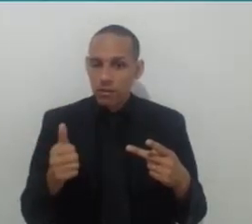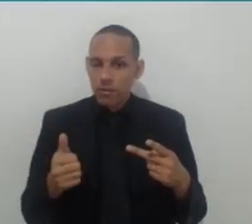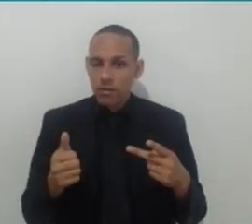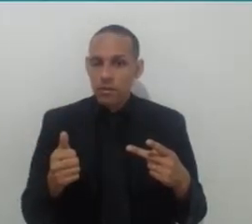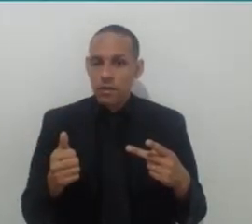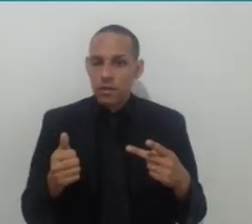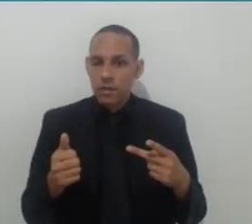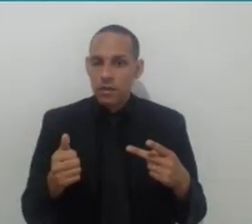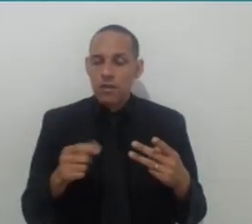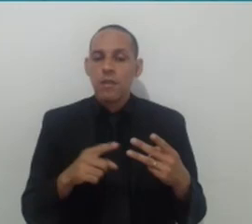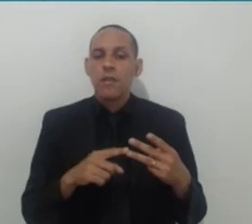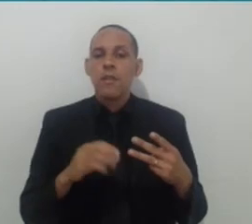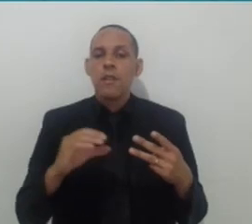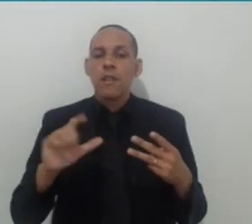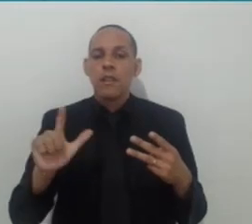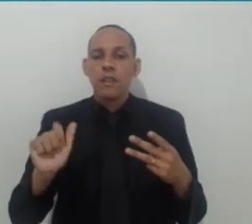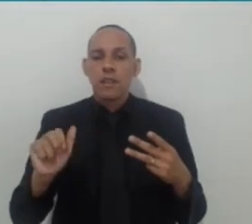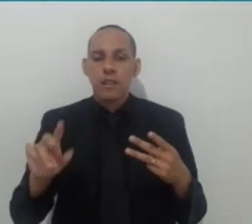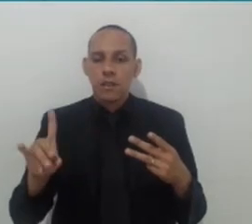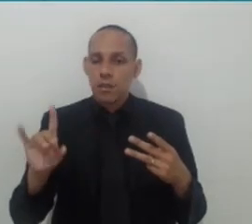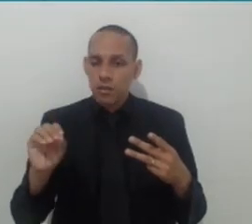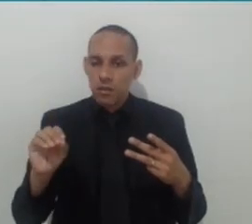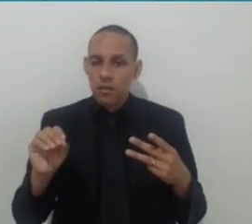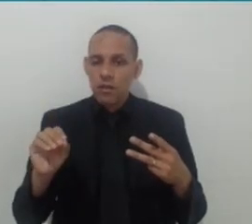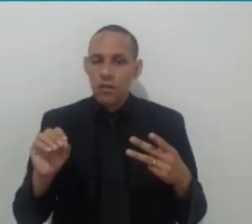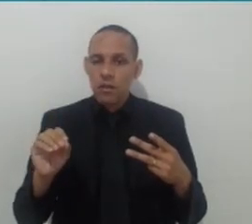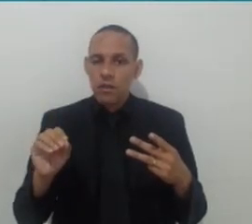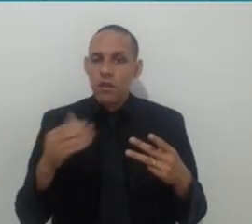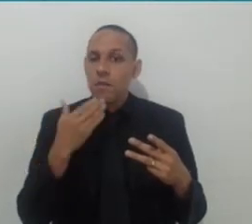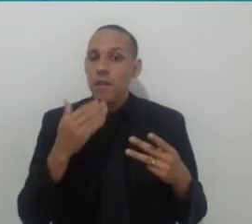Desembargador Cláudio. Não, o desembargador Cláudio pediu vista.